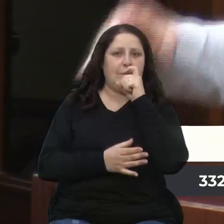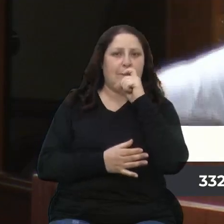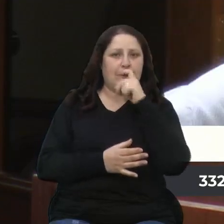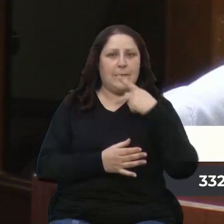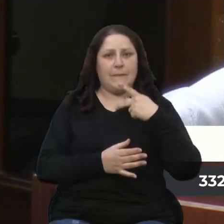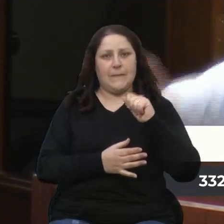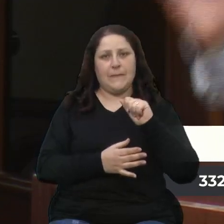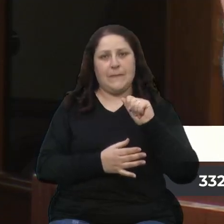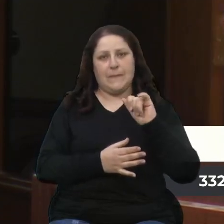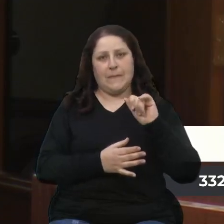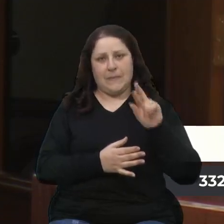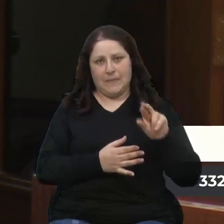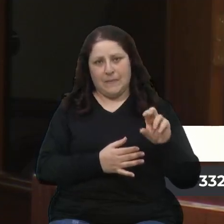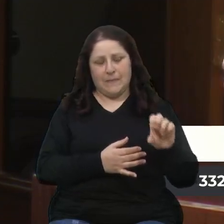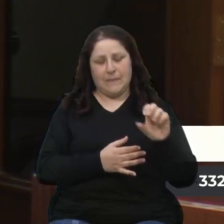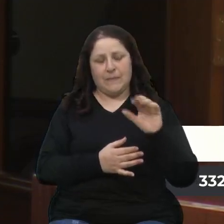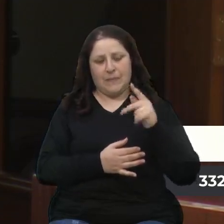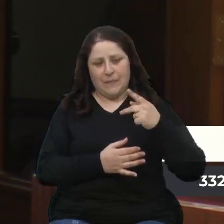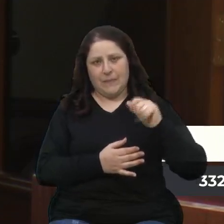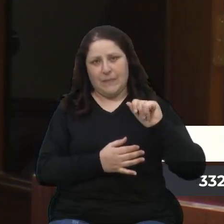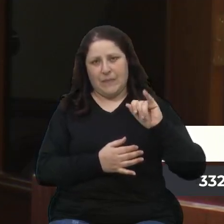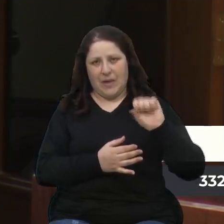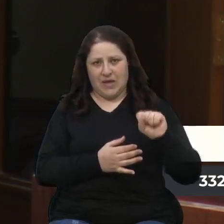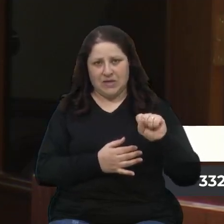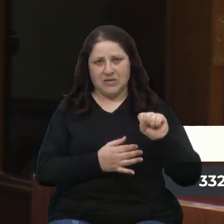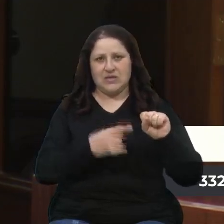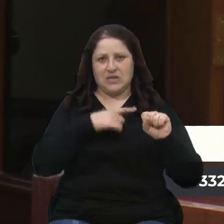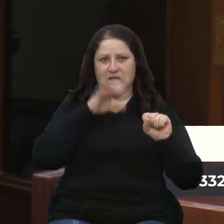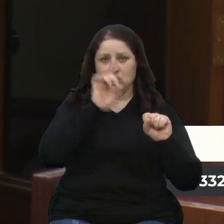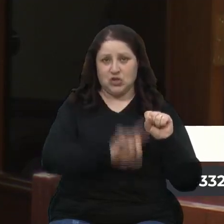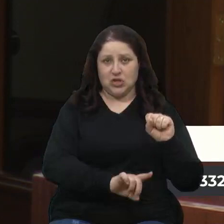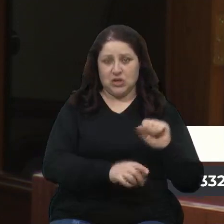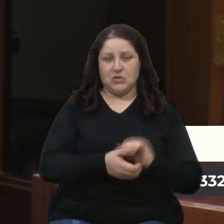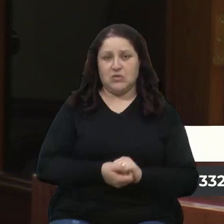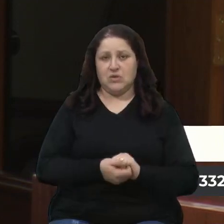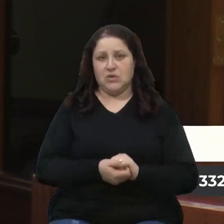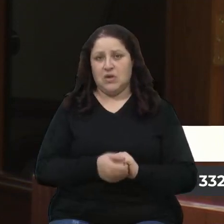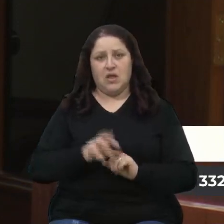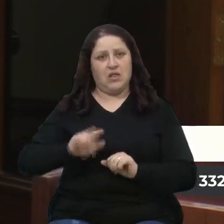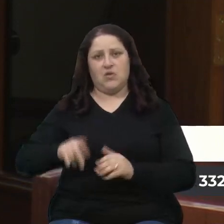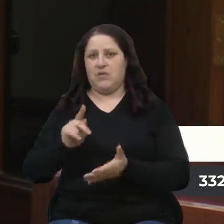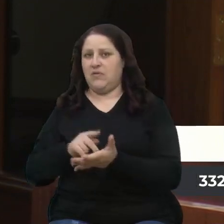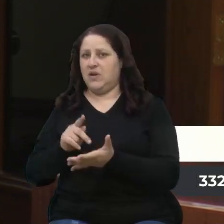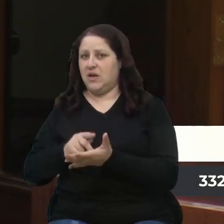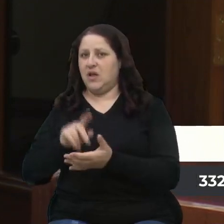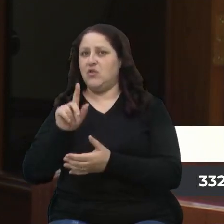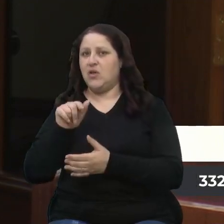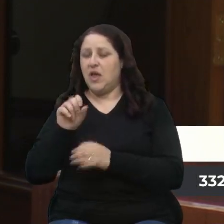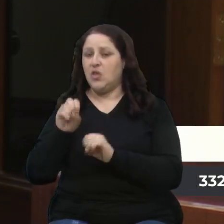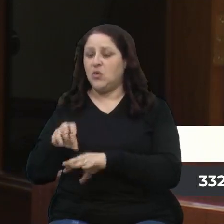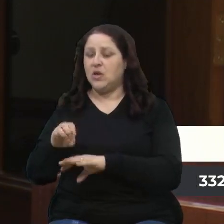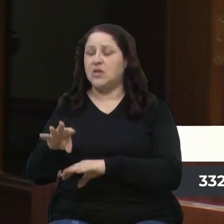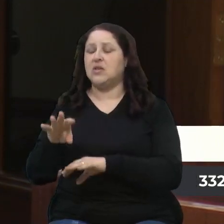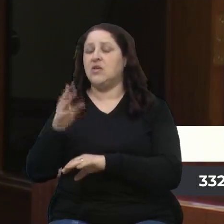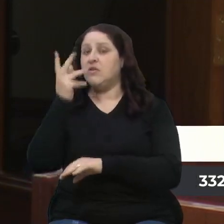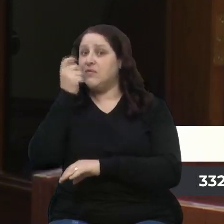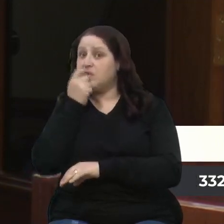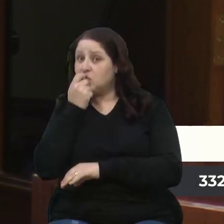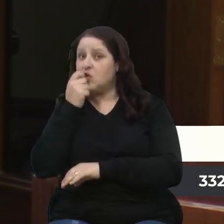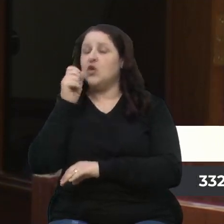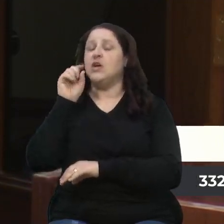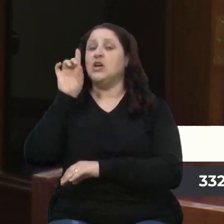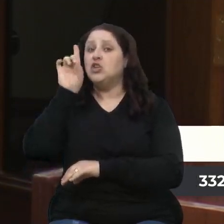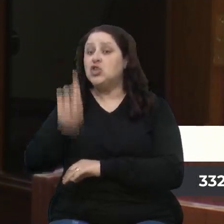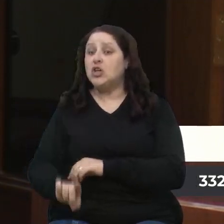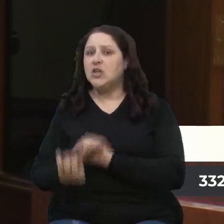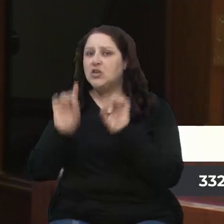esse direito da vaga. E, na verdade, a educação infantil é um direito primordial às crianças. Né? Primeiro, nós temos que garantir